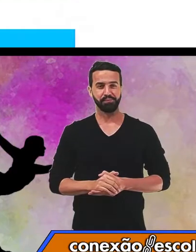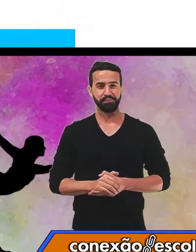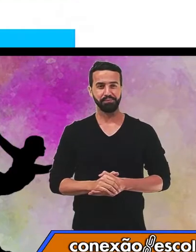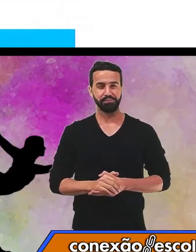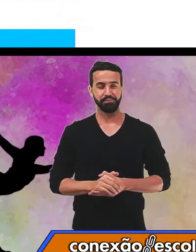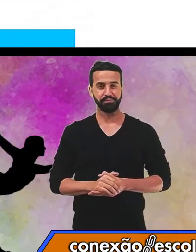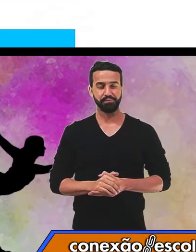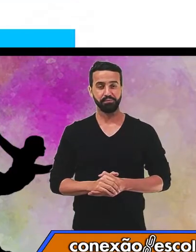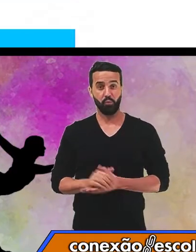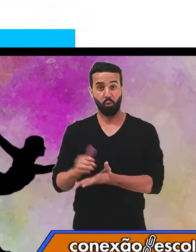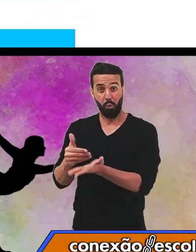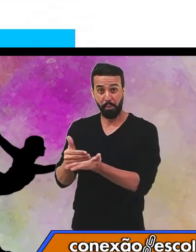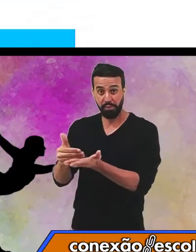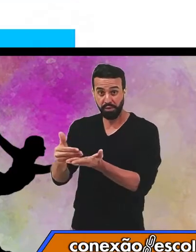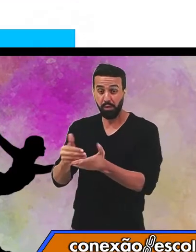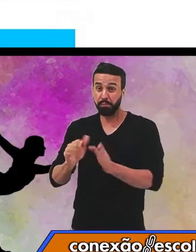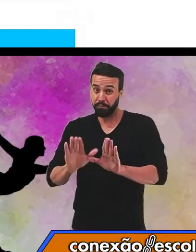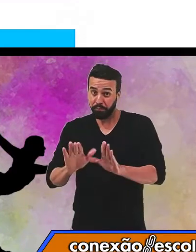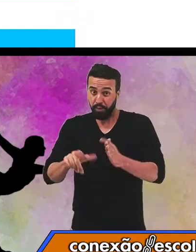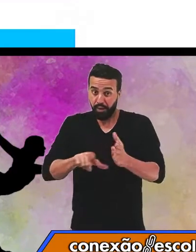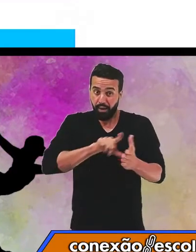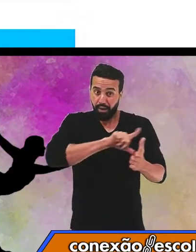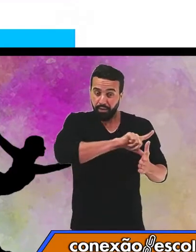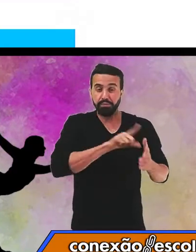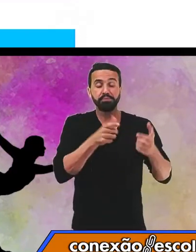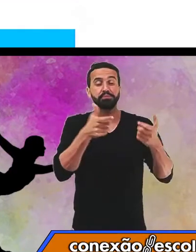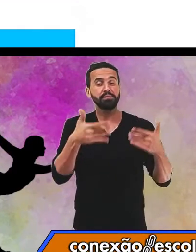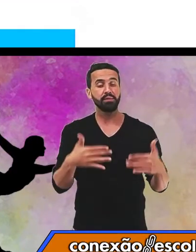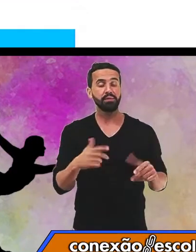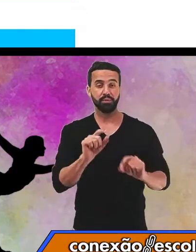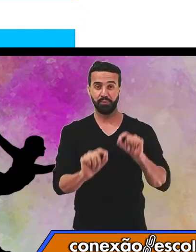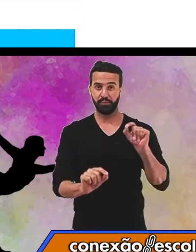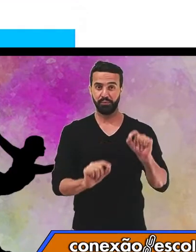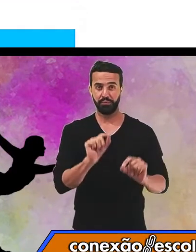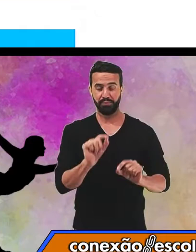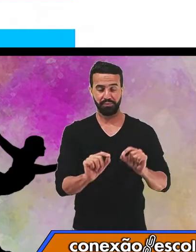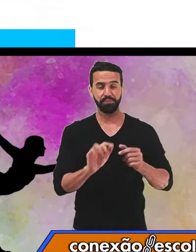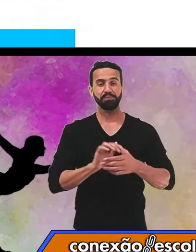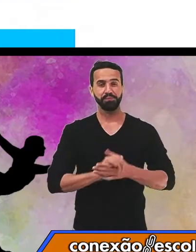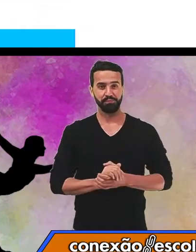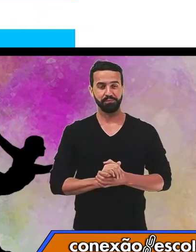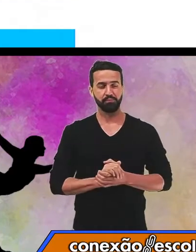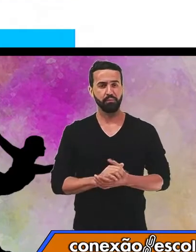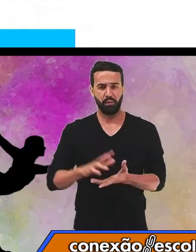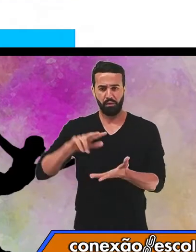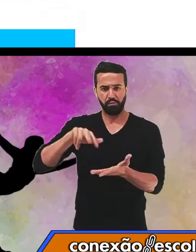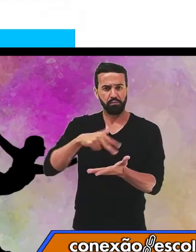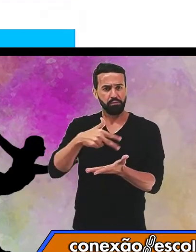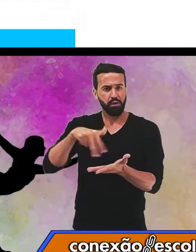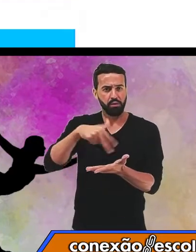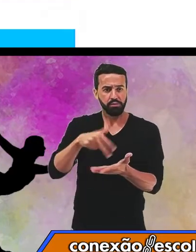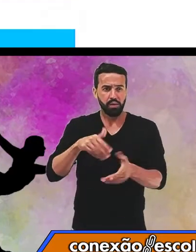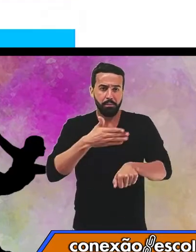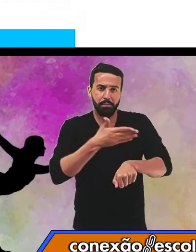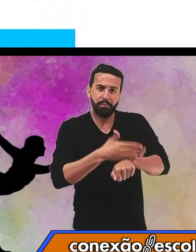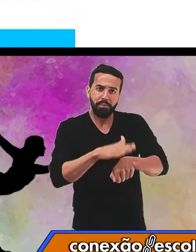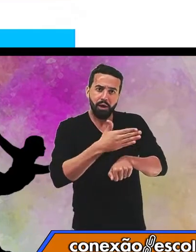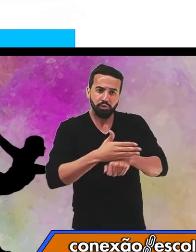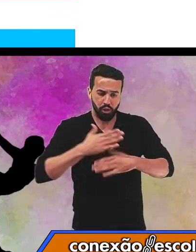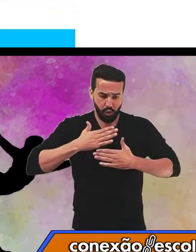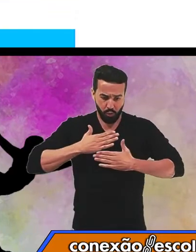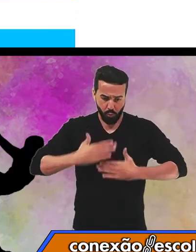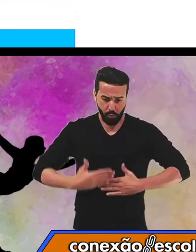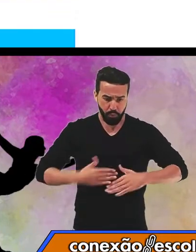Antes de começar sobre a evolução histórica da dança, eu quero falar que a dança é uma prática corporal para